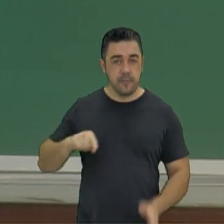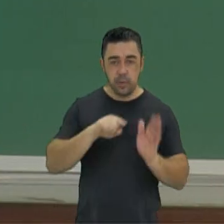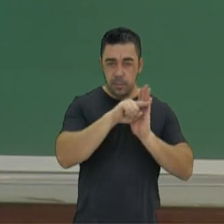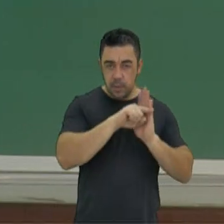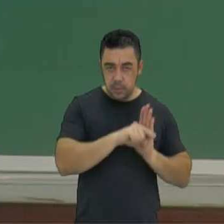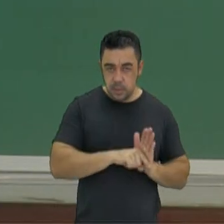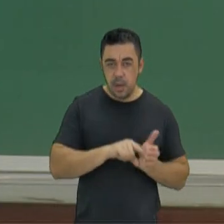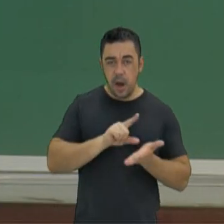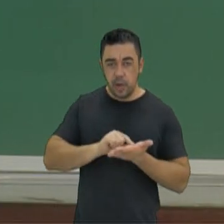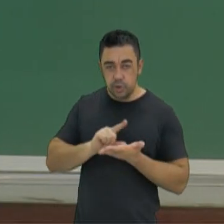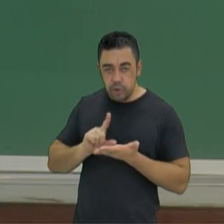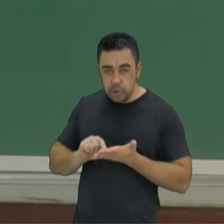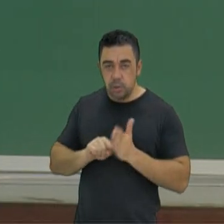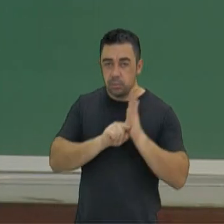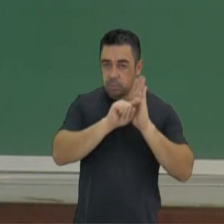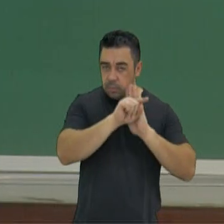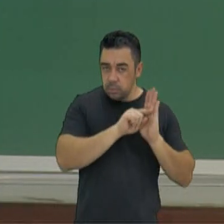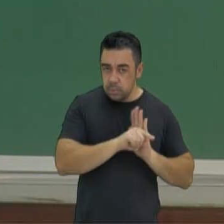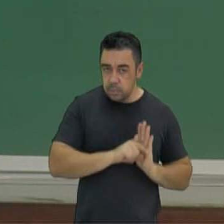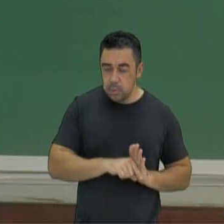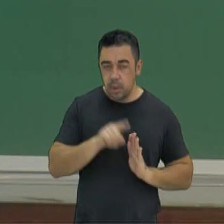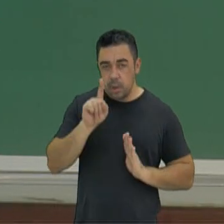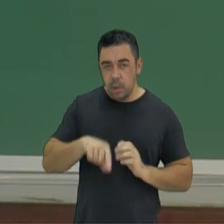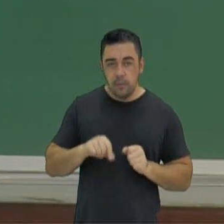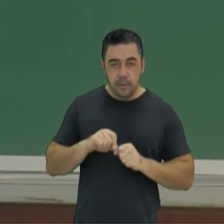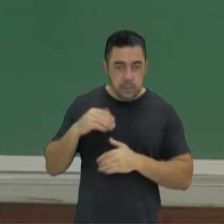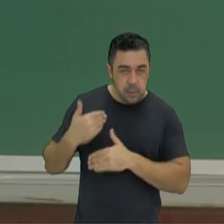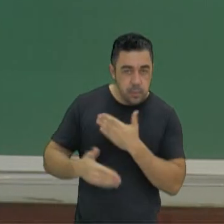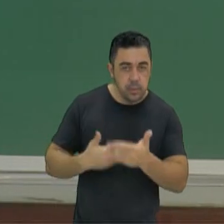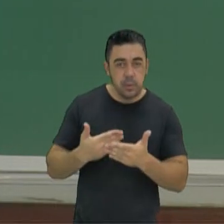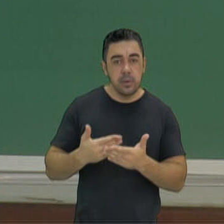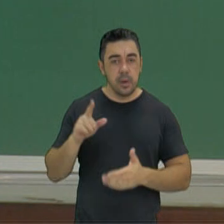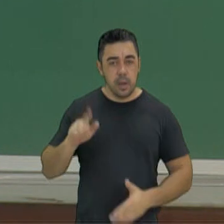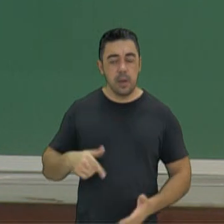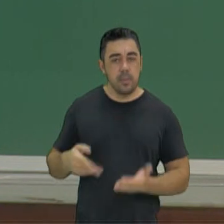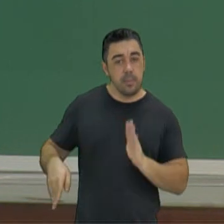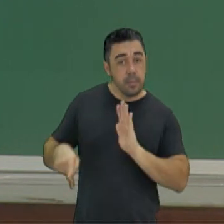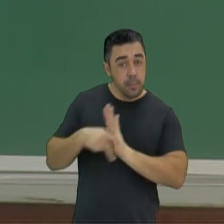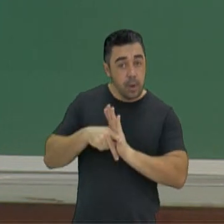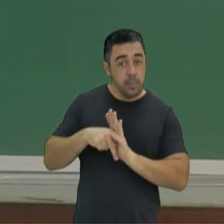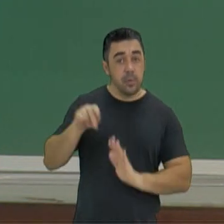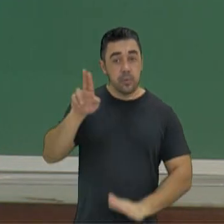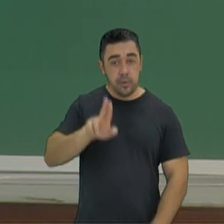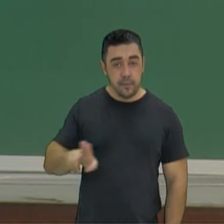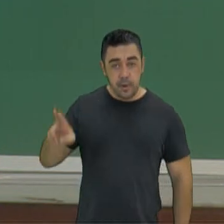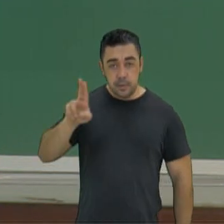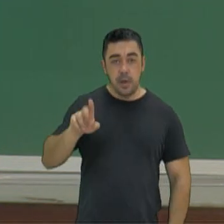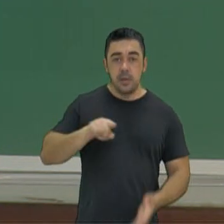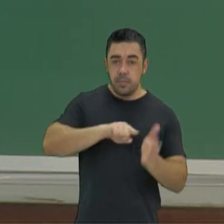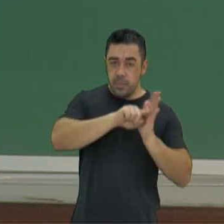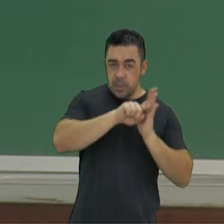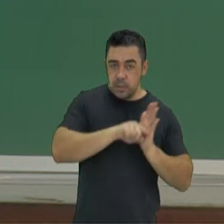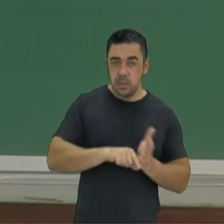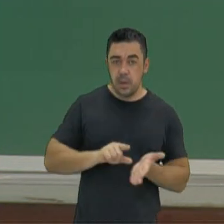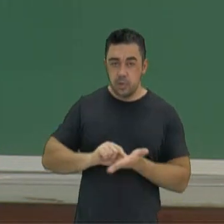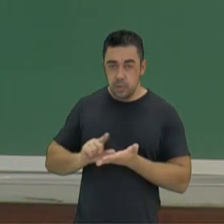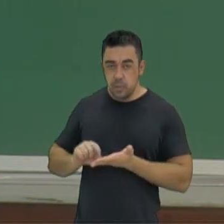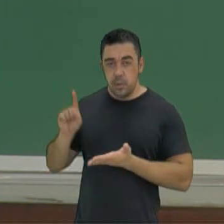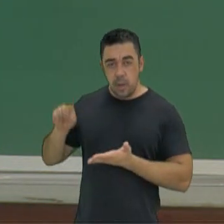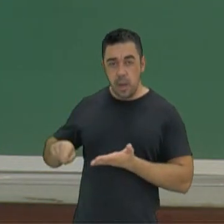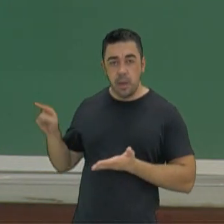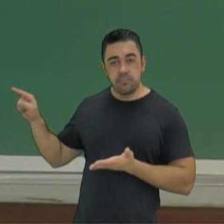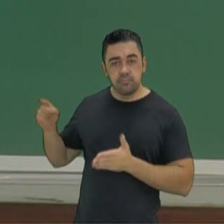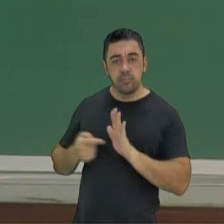científicos, então toda a produção que vem sendo feita em universidades vem apontando nessa direção.